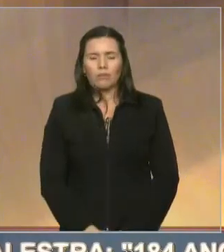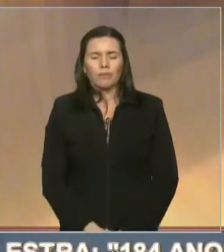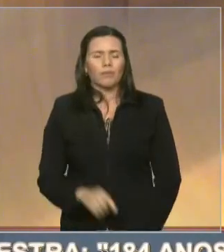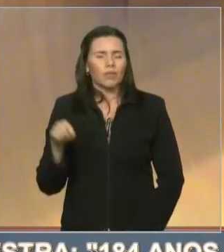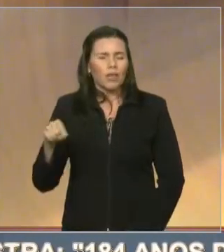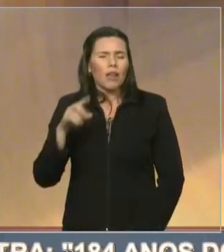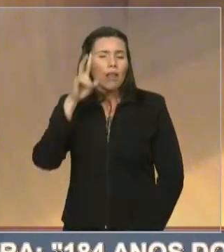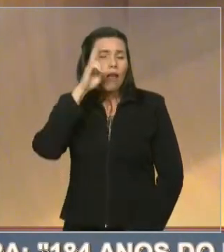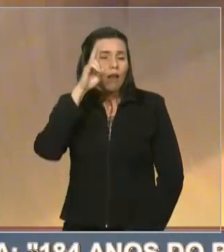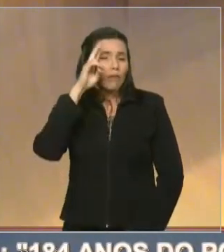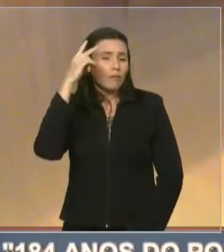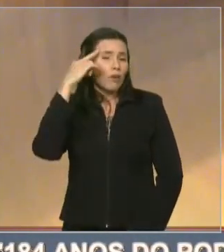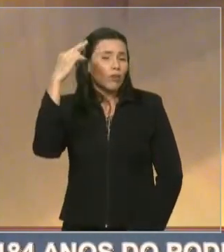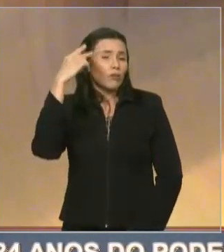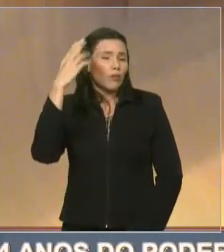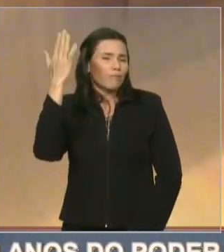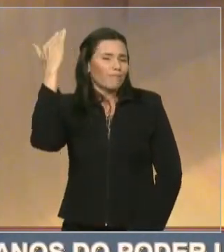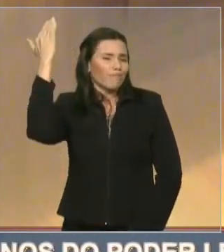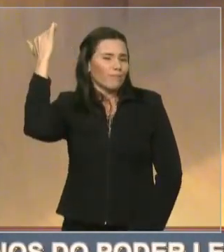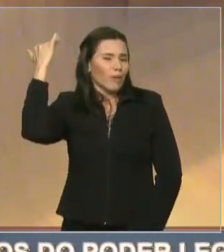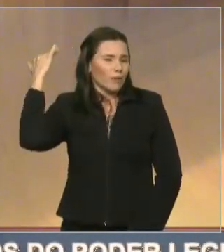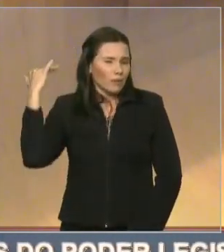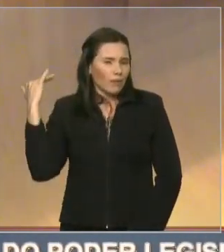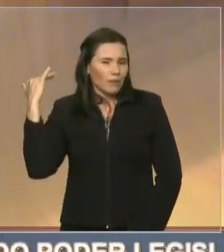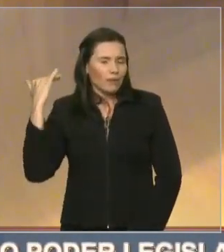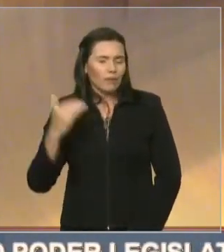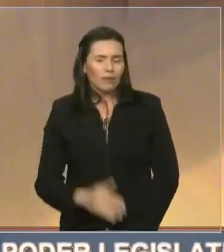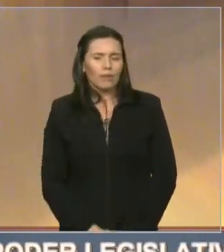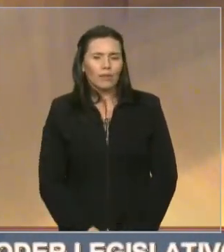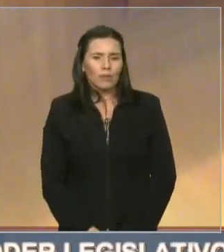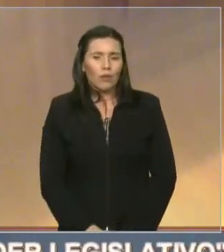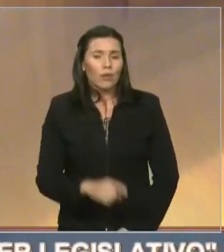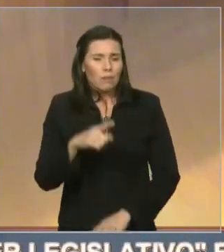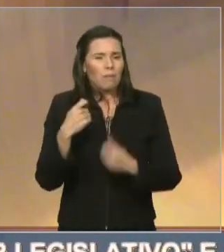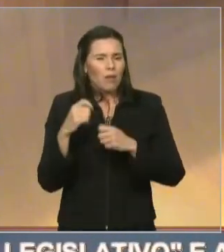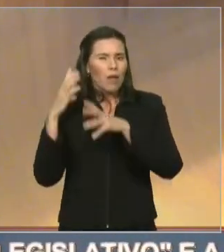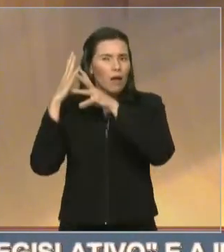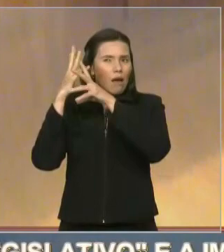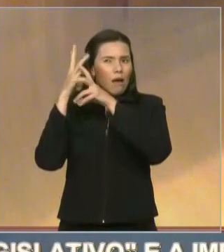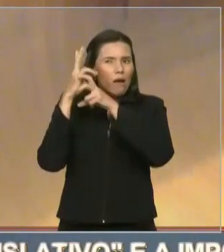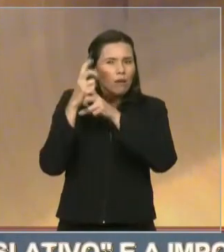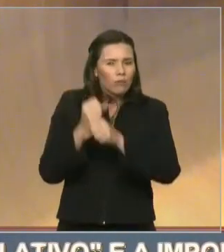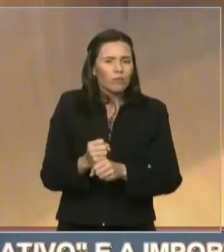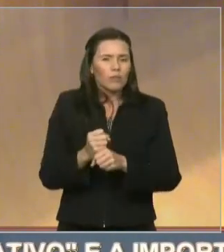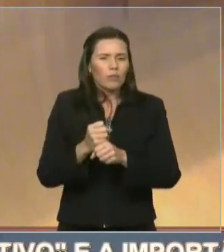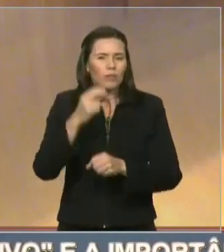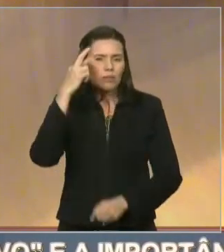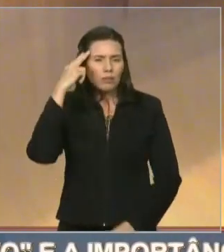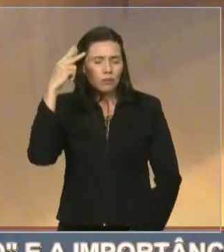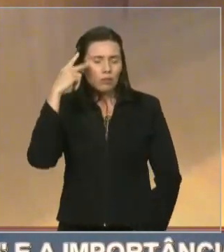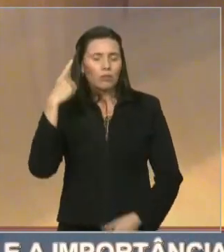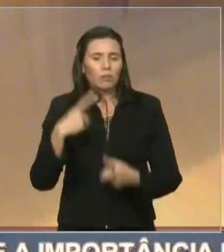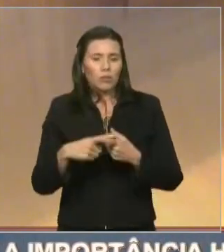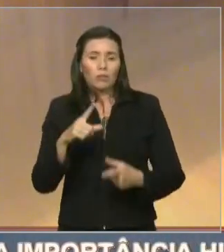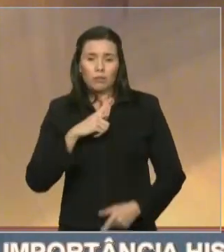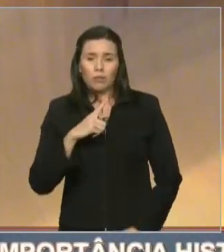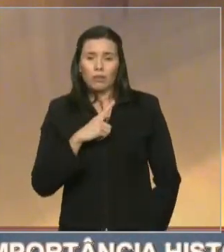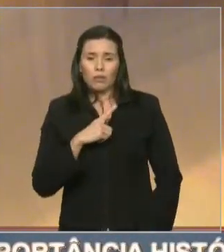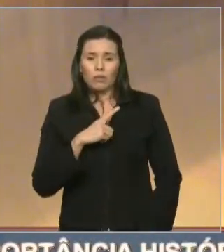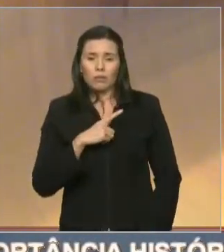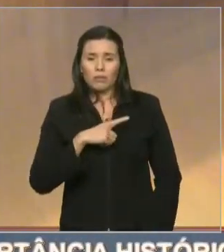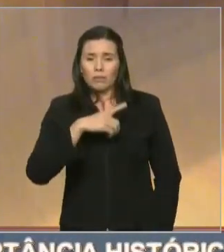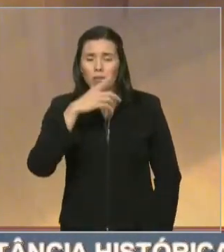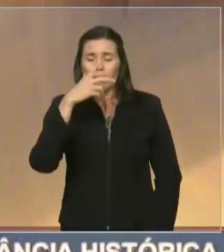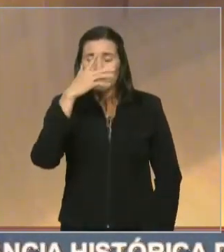Ele falou para mim, olha, vocês têm que falar, porque tem um maranhense que foi o maior orador da